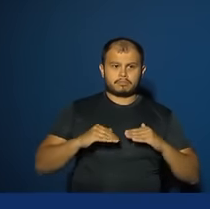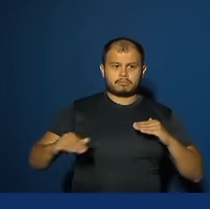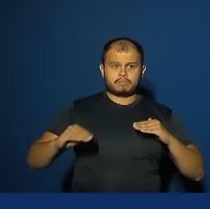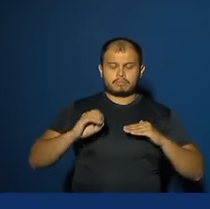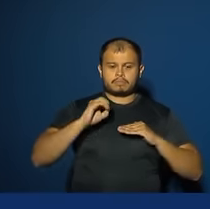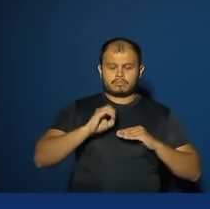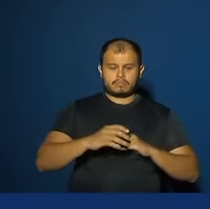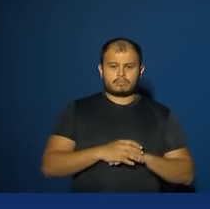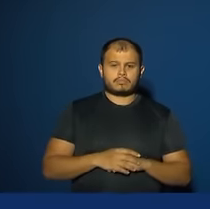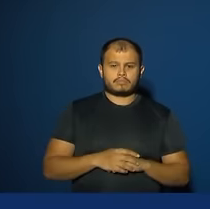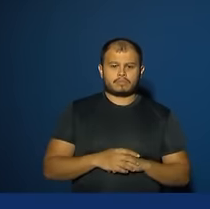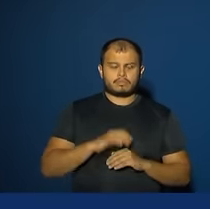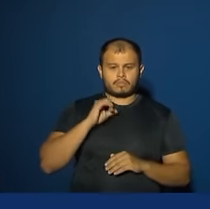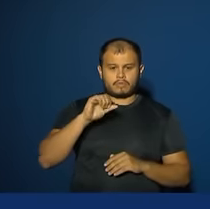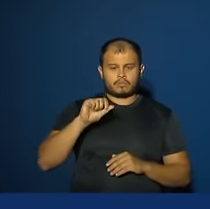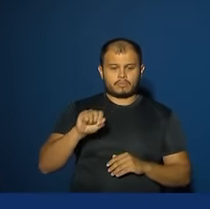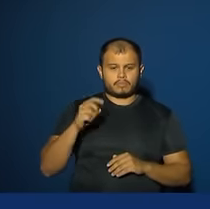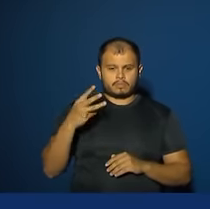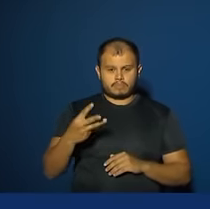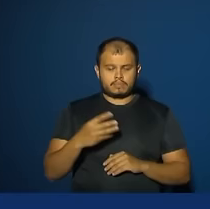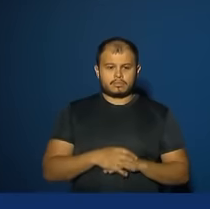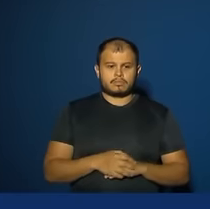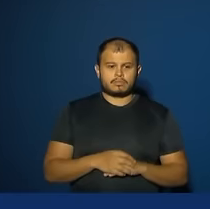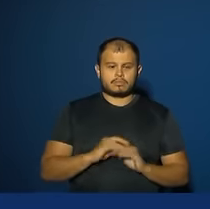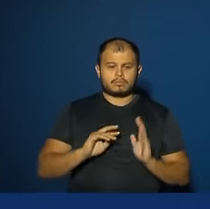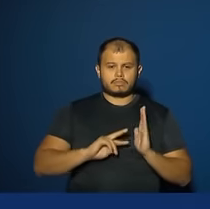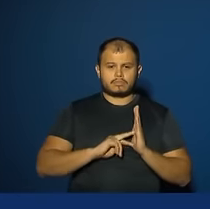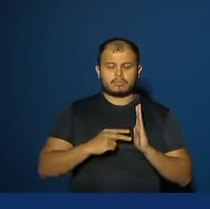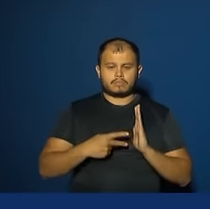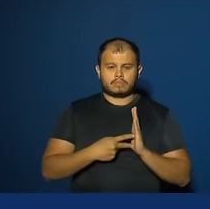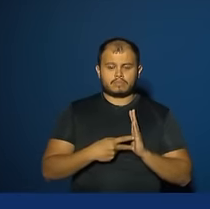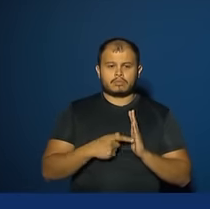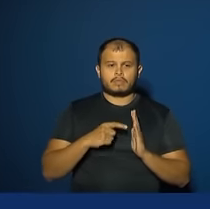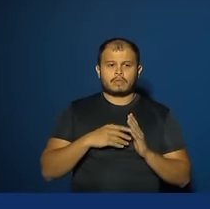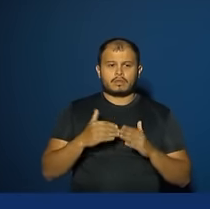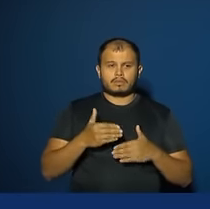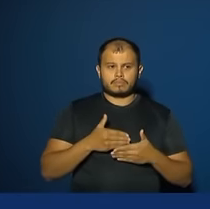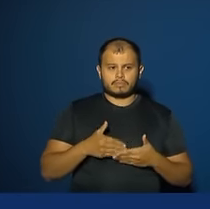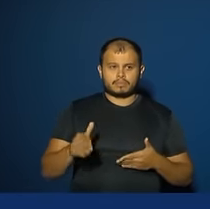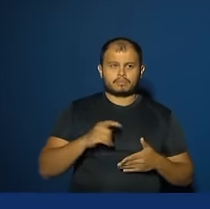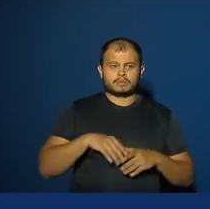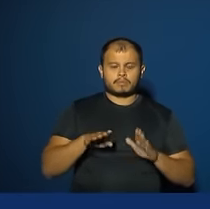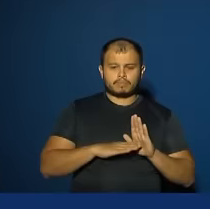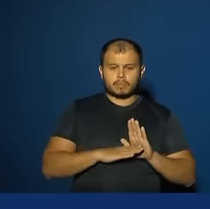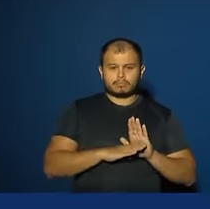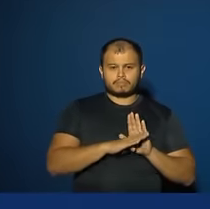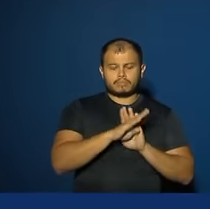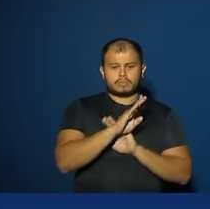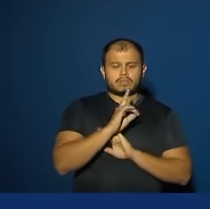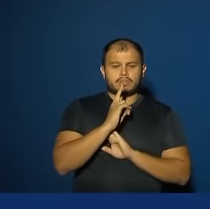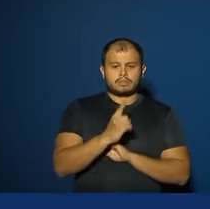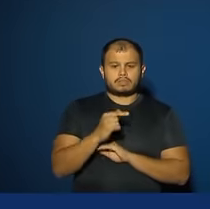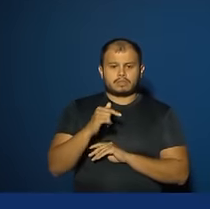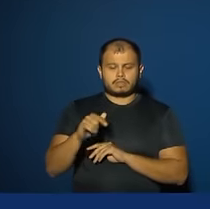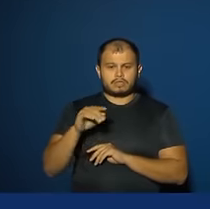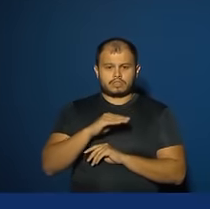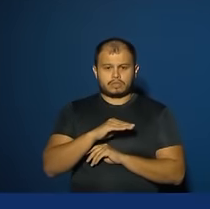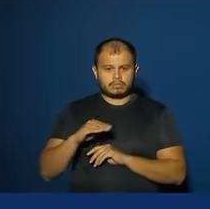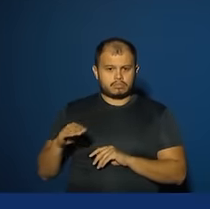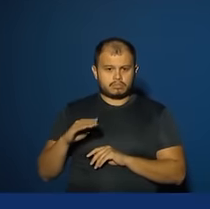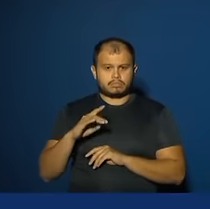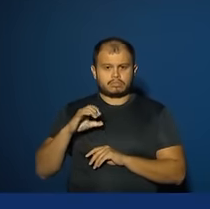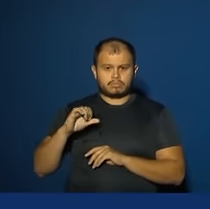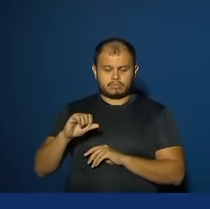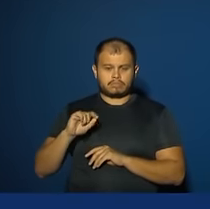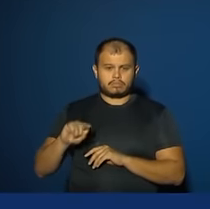de 19,3%, o que significa que a receita líquida do governo central teria que subir de 17,5% para 19,3% do PIB, é um